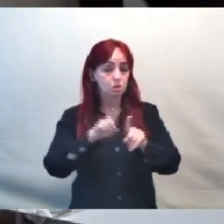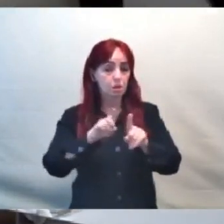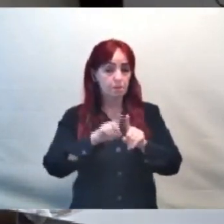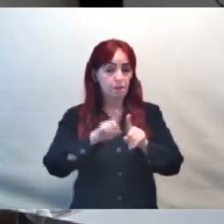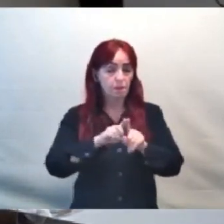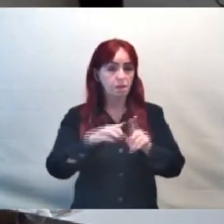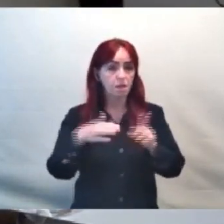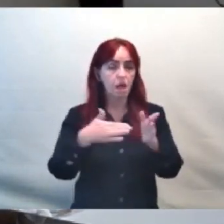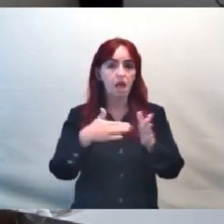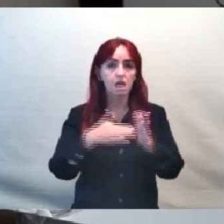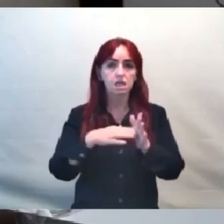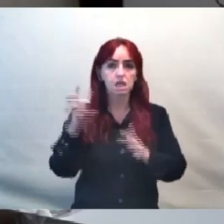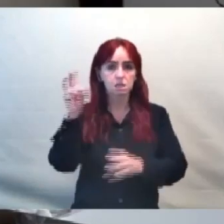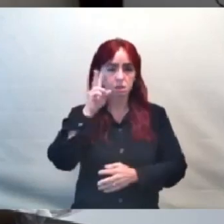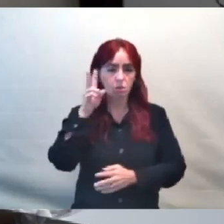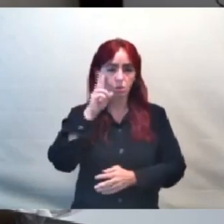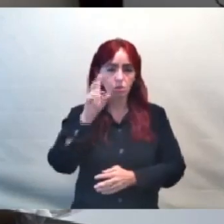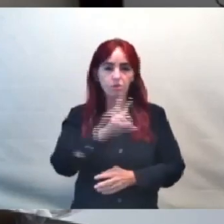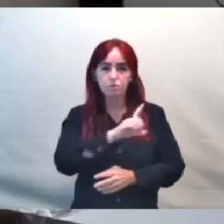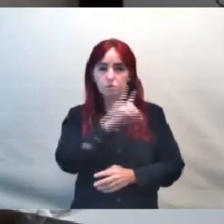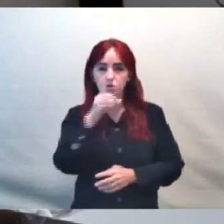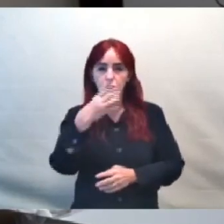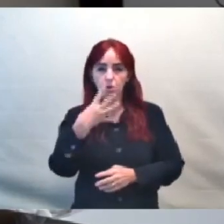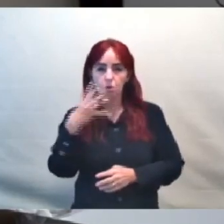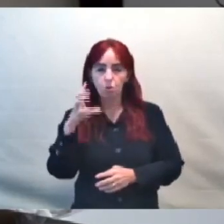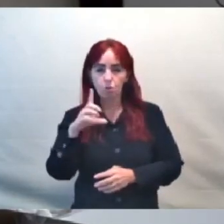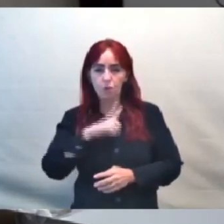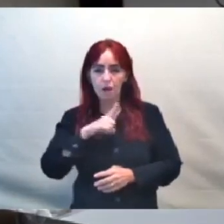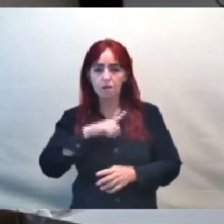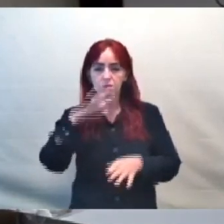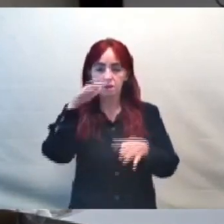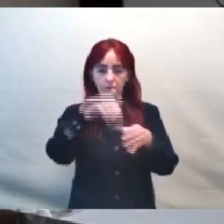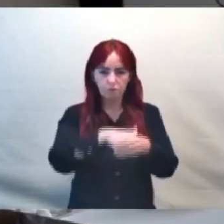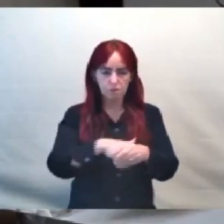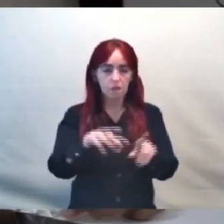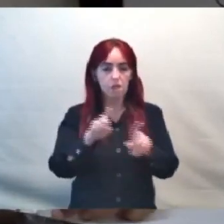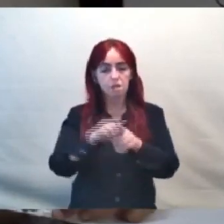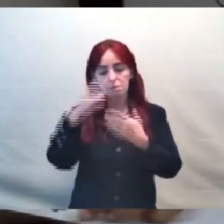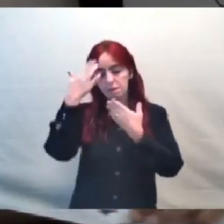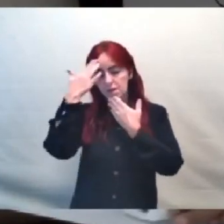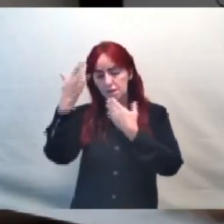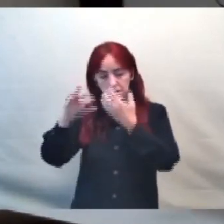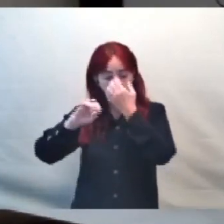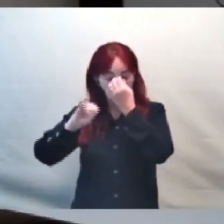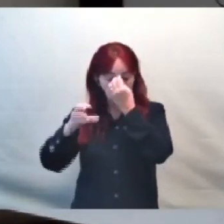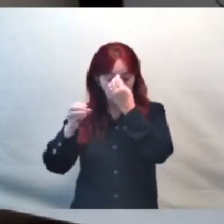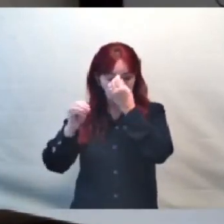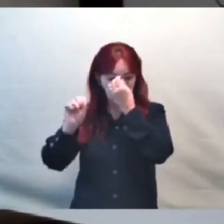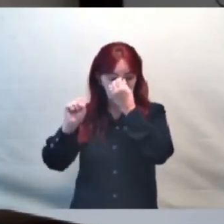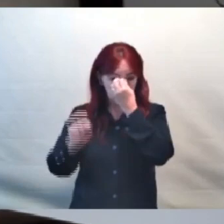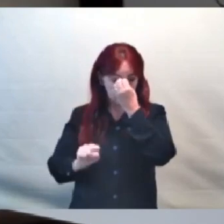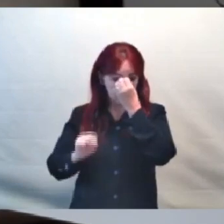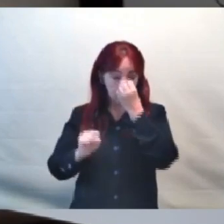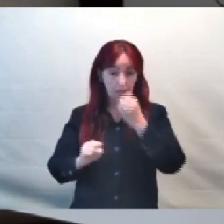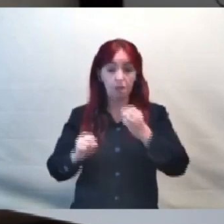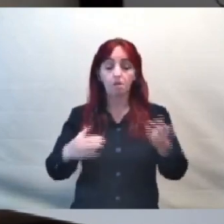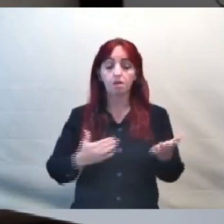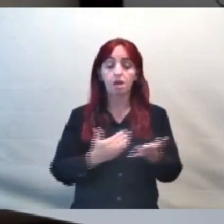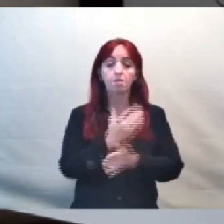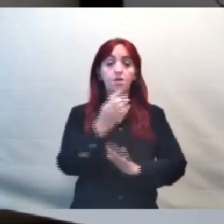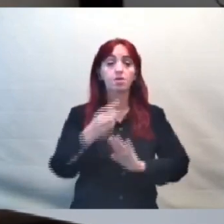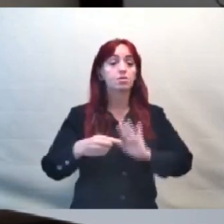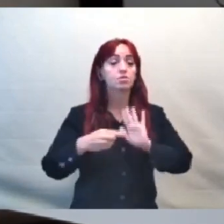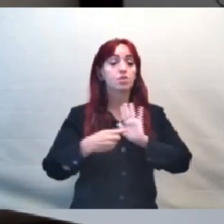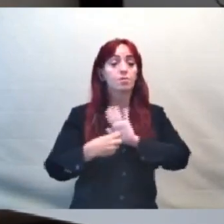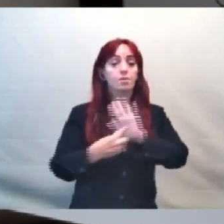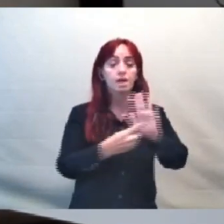4, agradecendo o Zé Ferreira pela aprovação dos pareceres dos dois projetos de reajuste servidor. Ambos serão